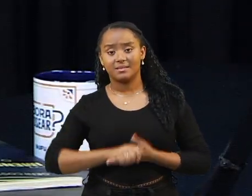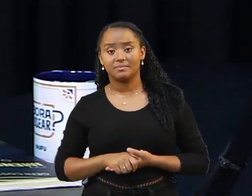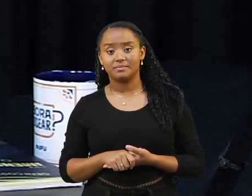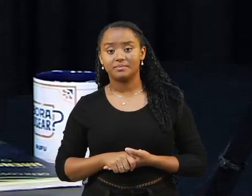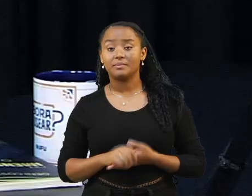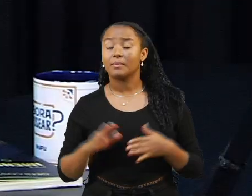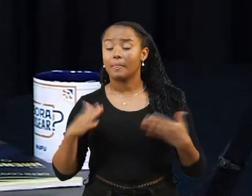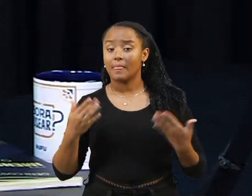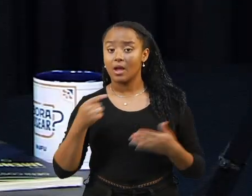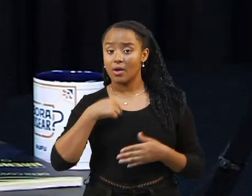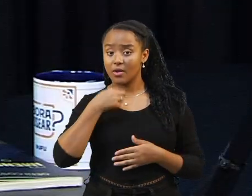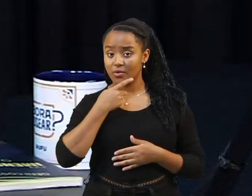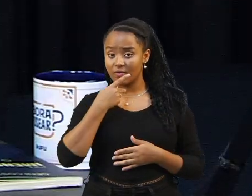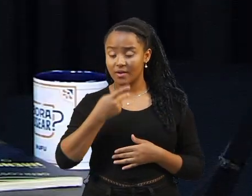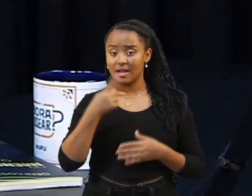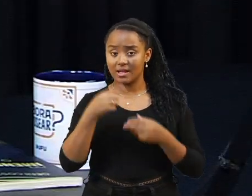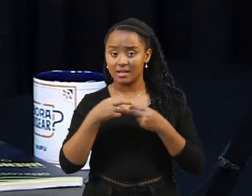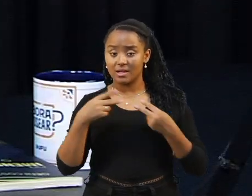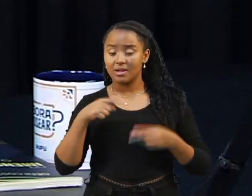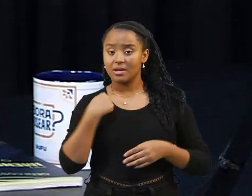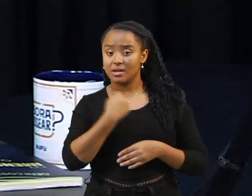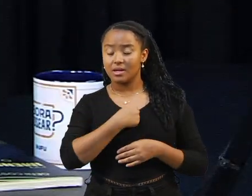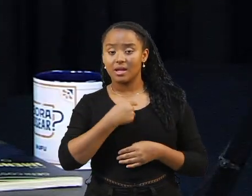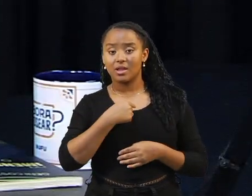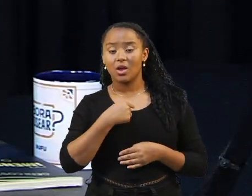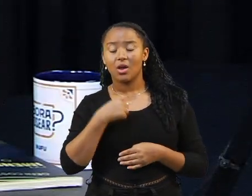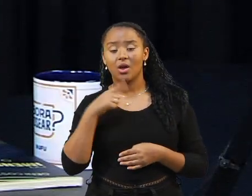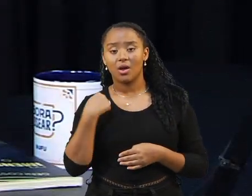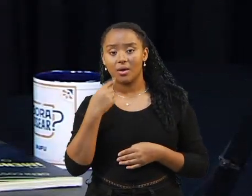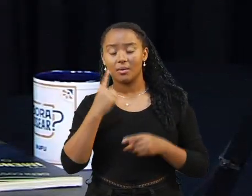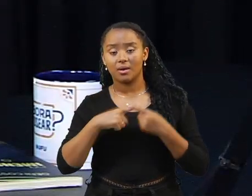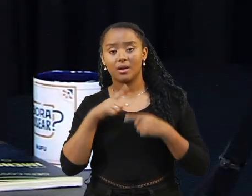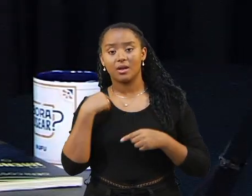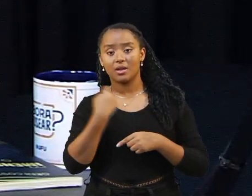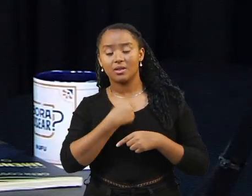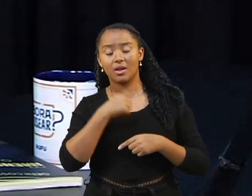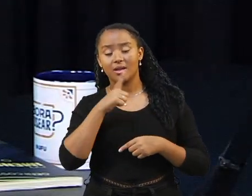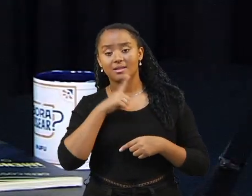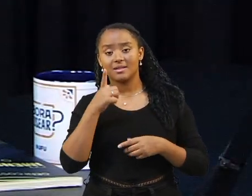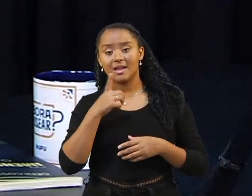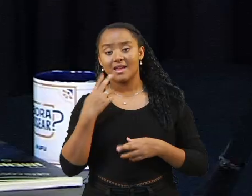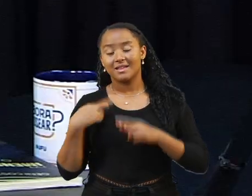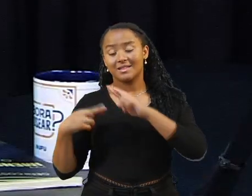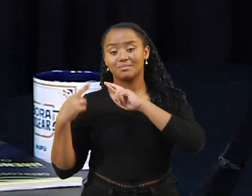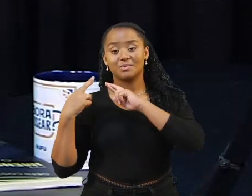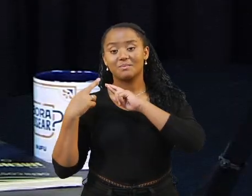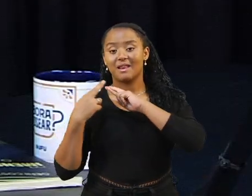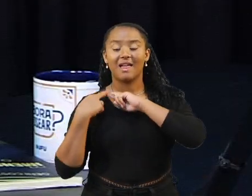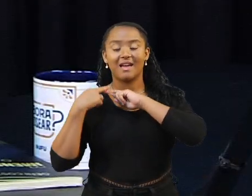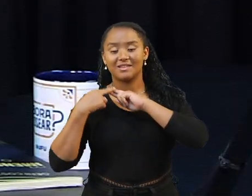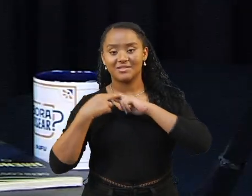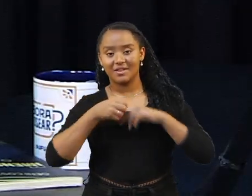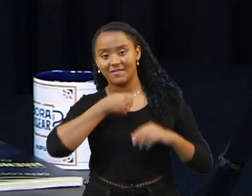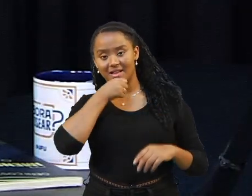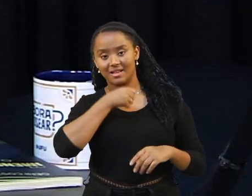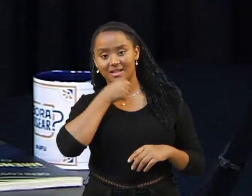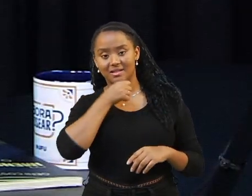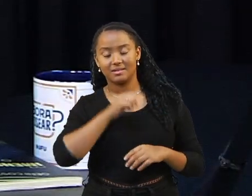velhice. E isso, eu falo sujeito porque a gente é sujeitado à velhice. Ou então você morre